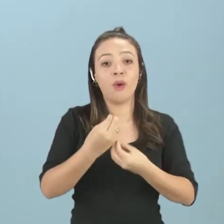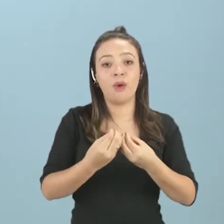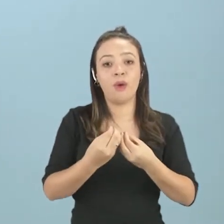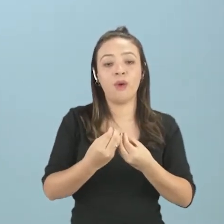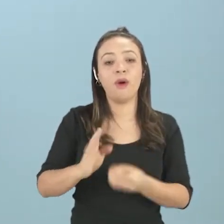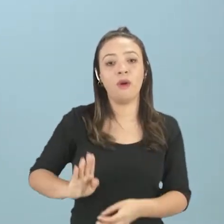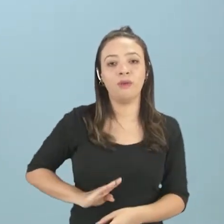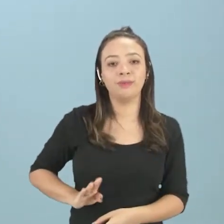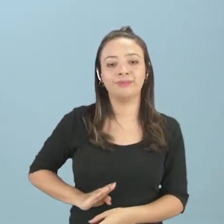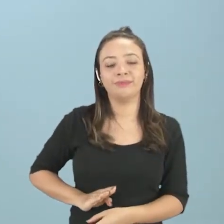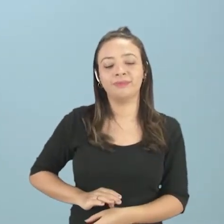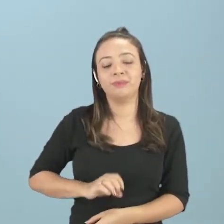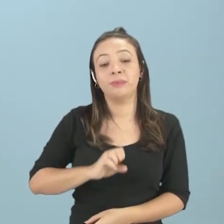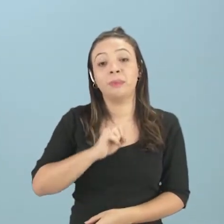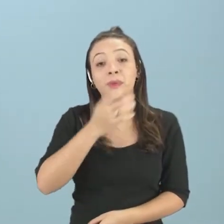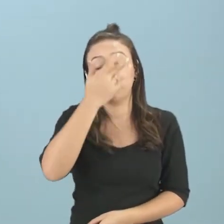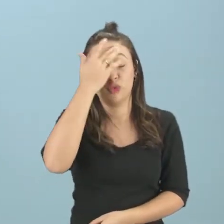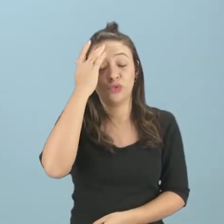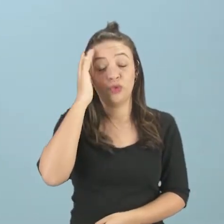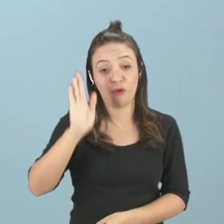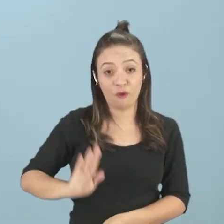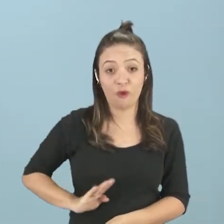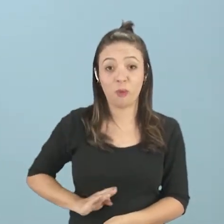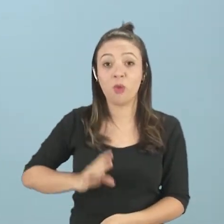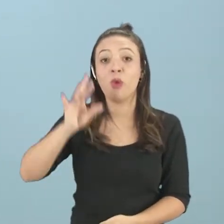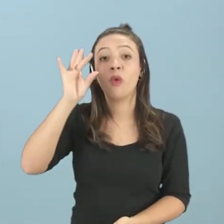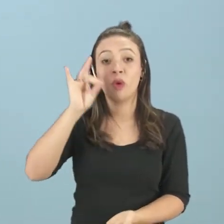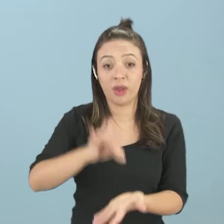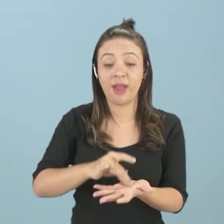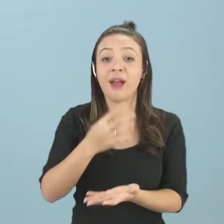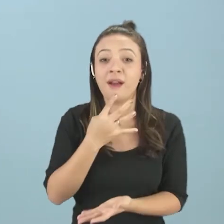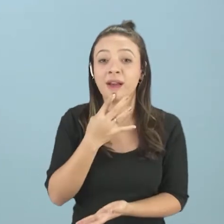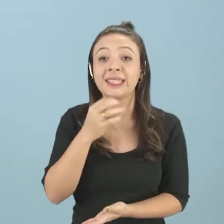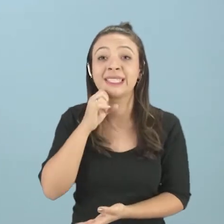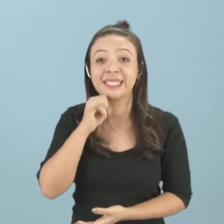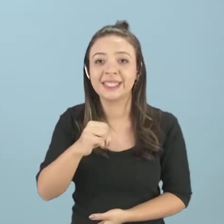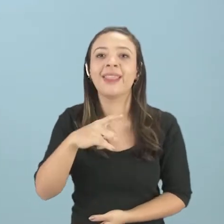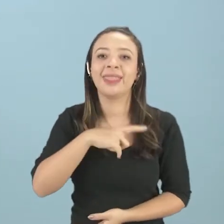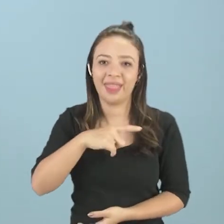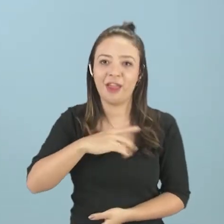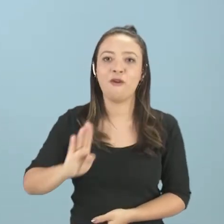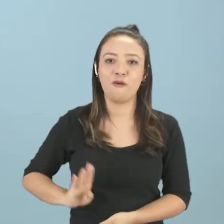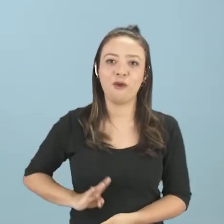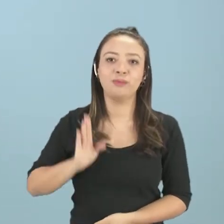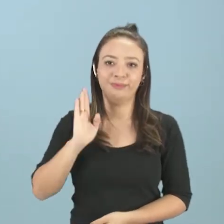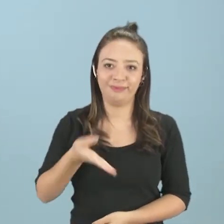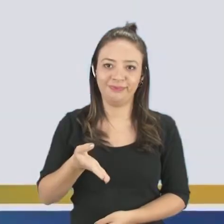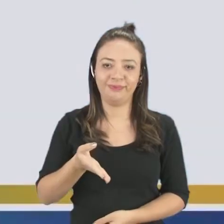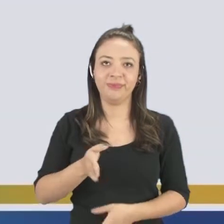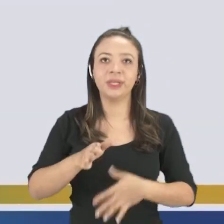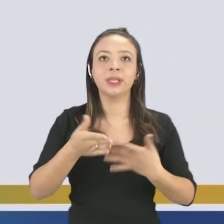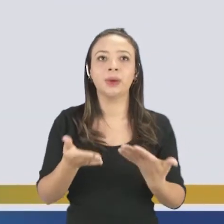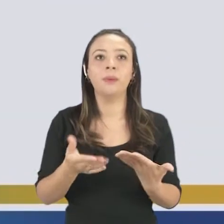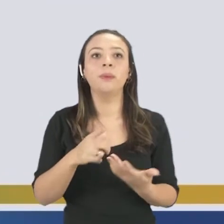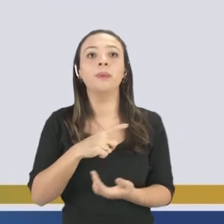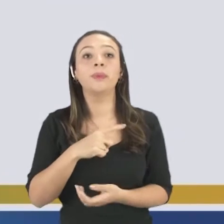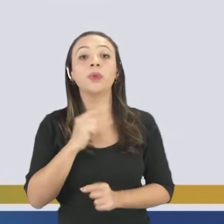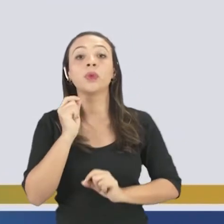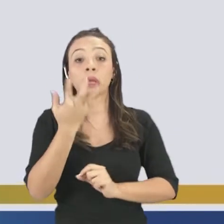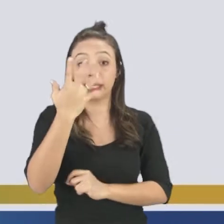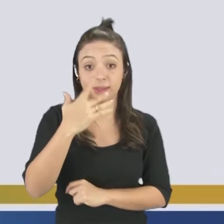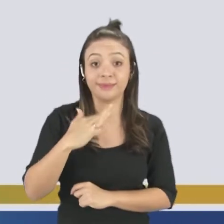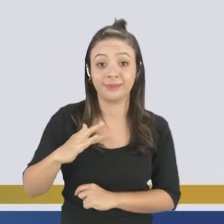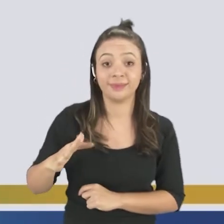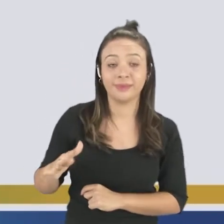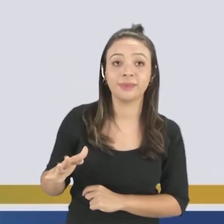Só quem conhece a fome é quem passou por ela de fato. Então, nesse outro quadro, nós temos crianças